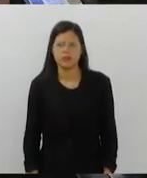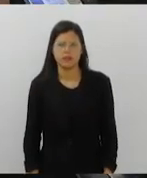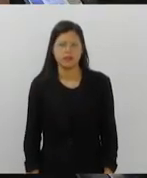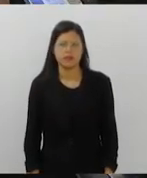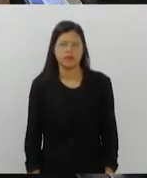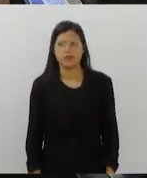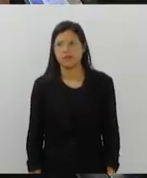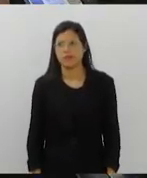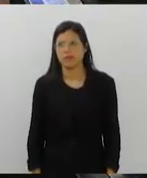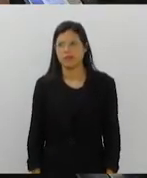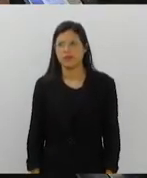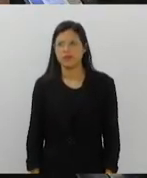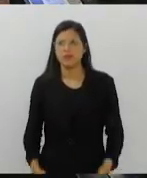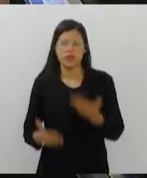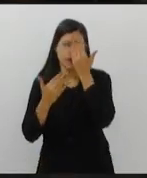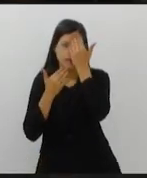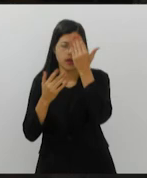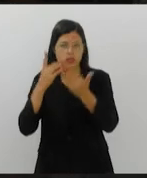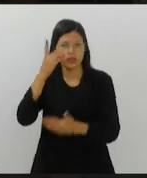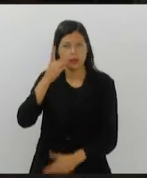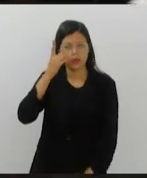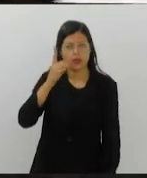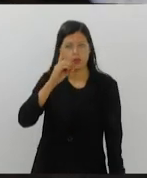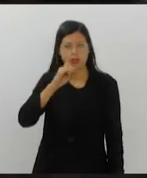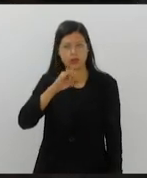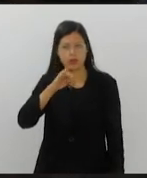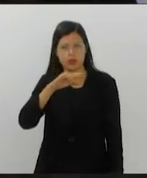Quem? Obrigado, deputado Dino.